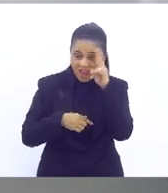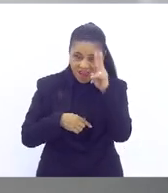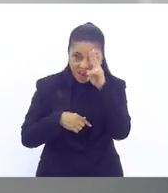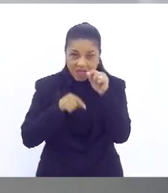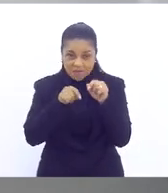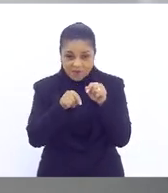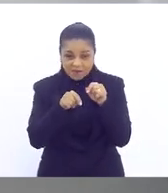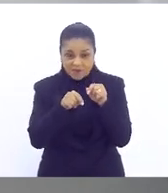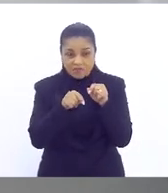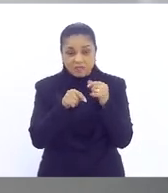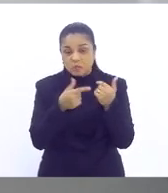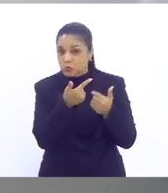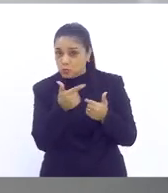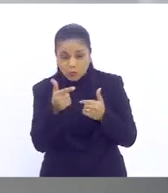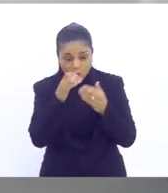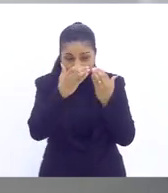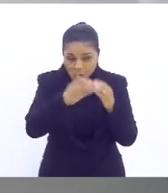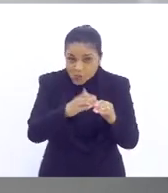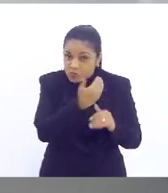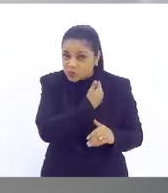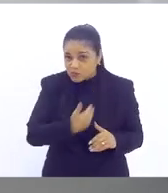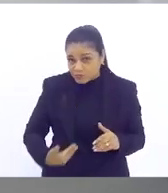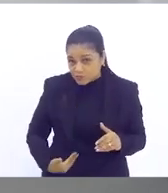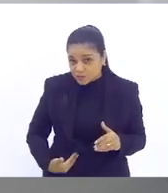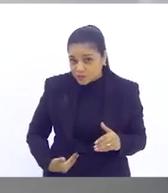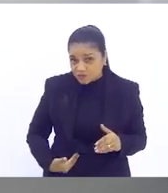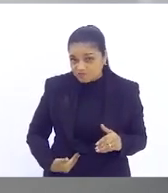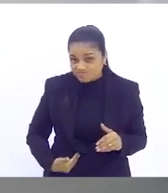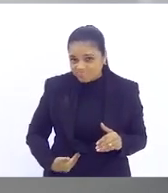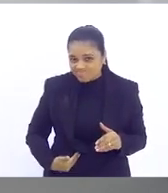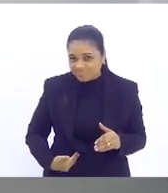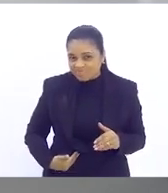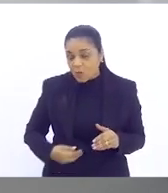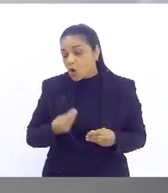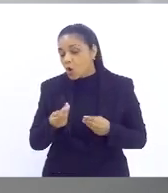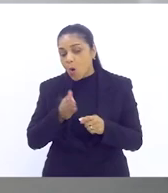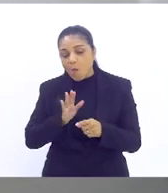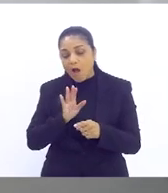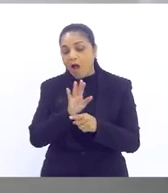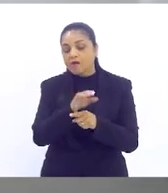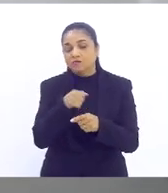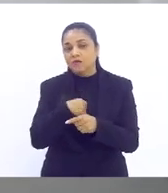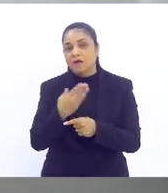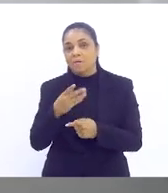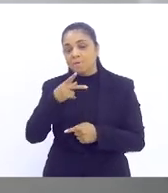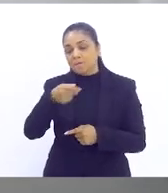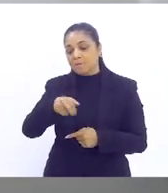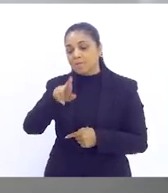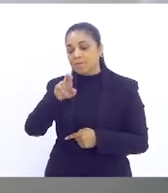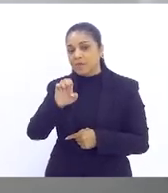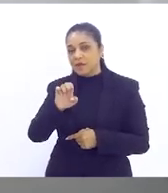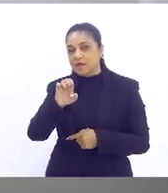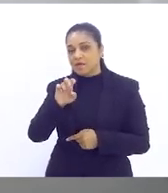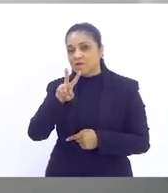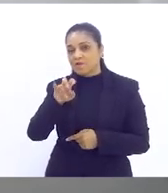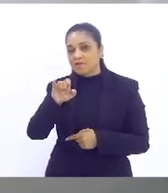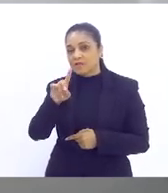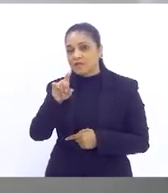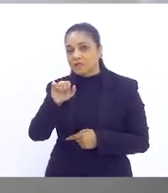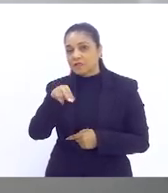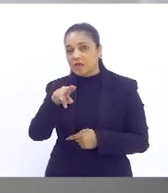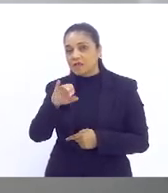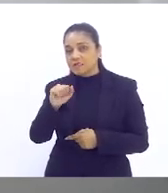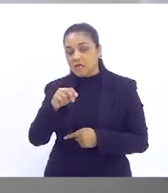na medida que você não faz o concurso público você não contribui para previdência se você não contribui para previdência você